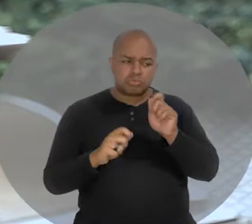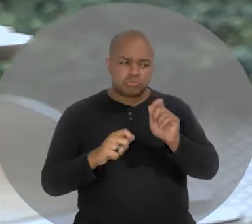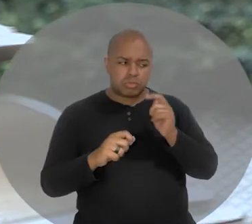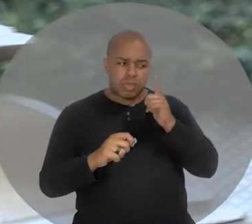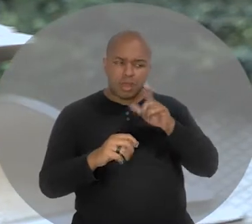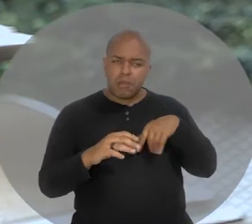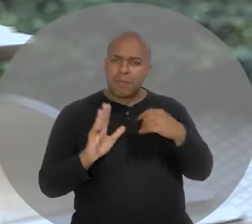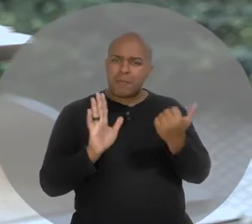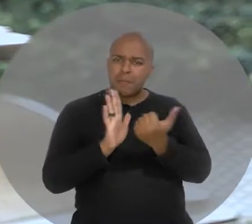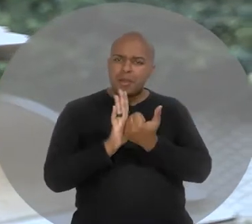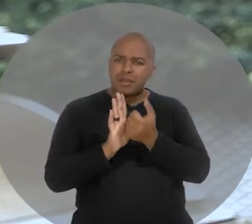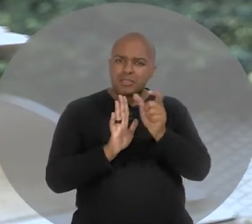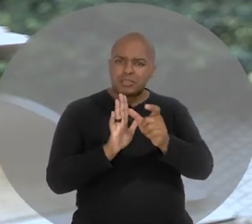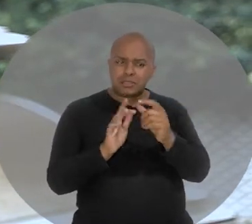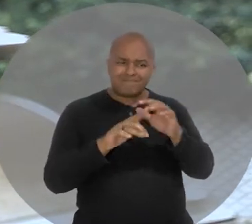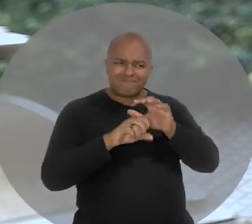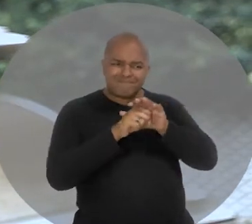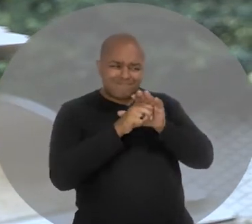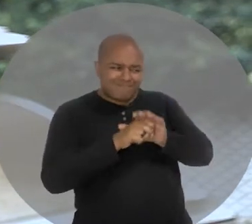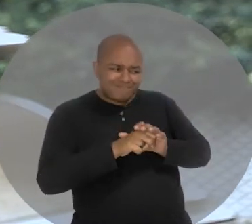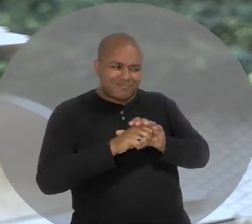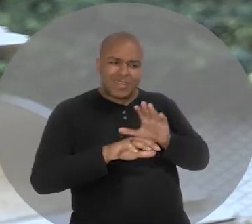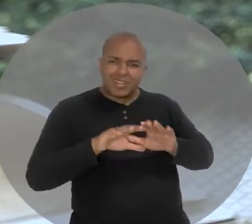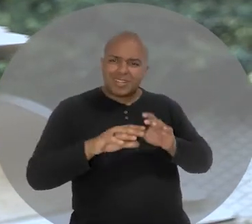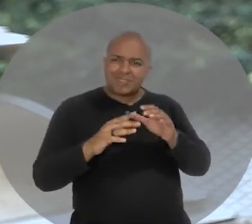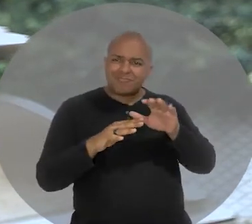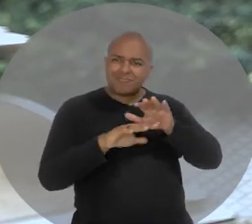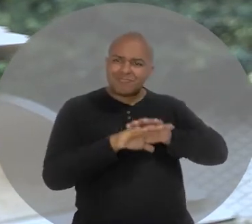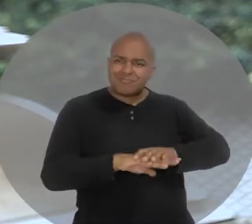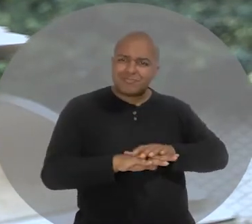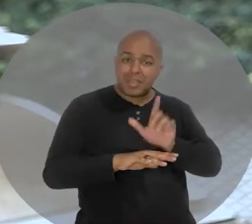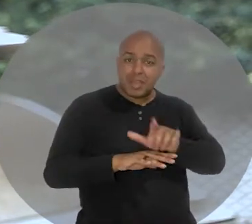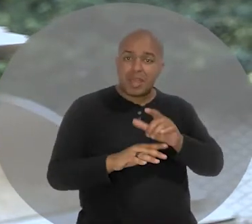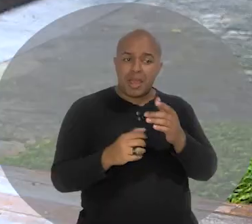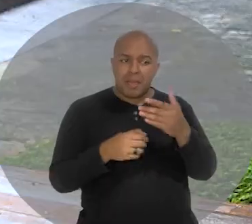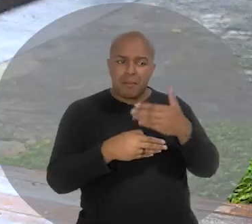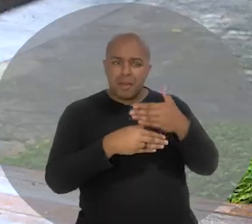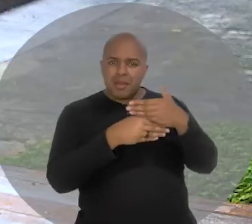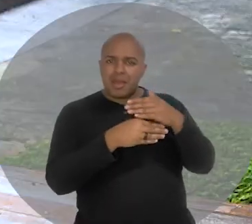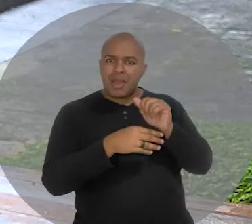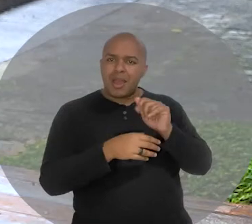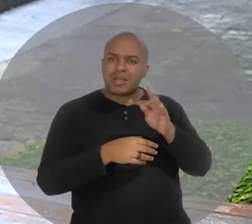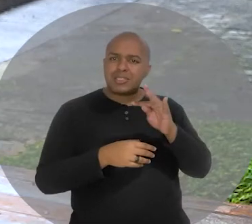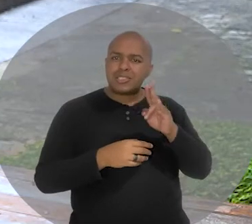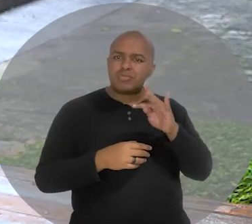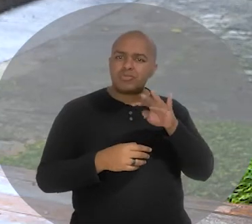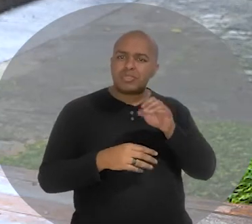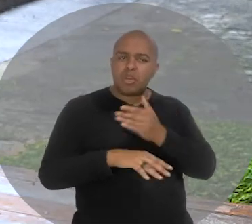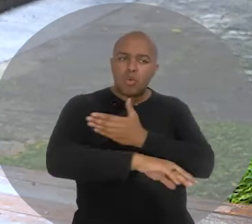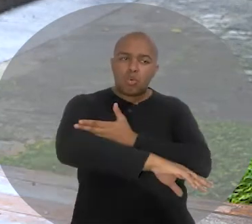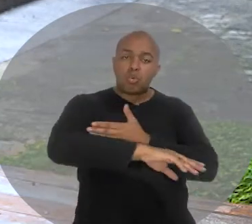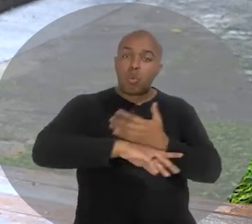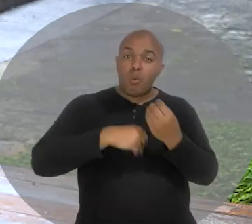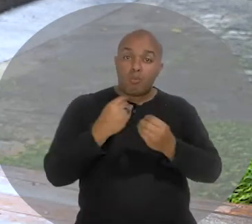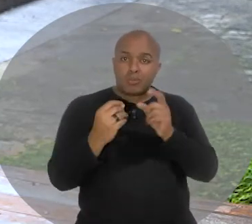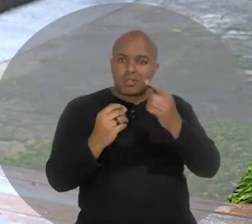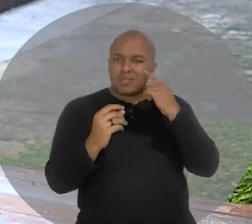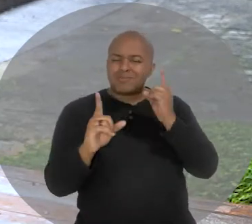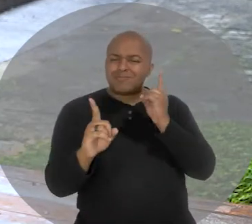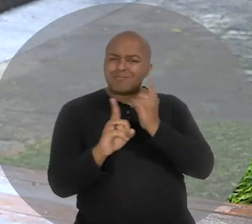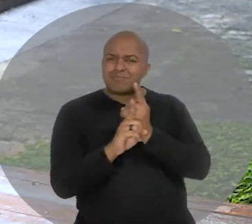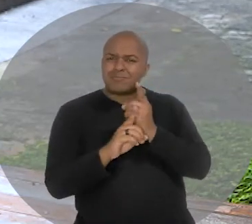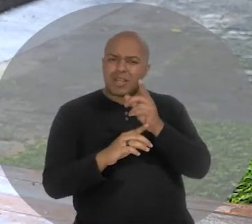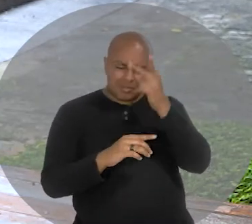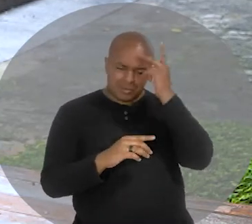marca que oprime, que inferioriza, é a barreira atitudinal. Então, a forma que você aborda a pessoa